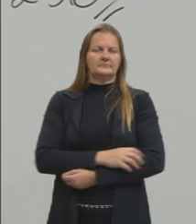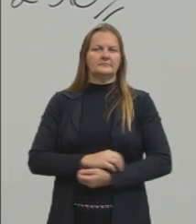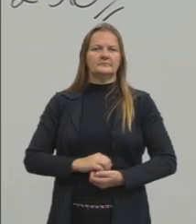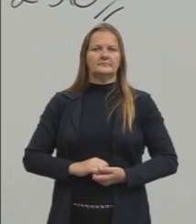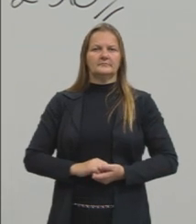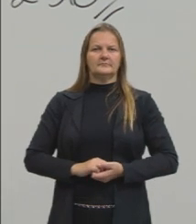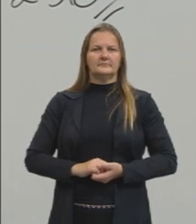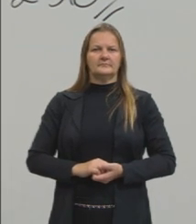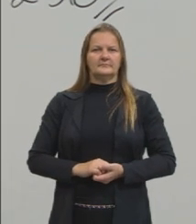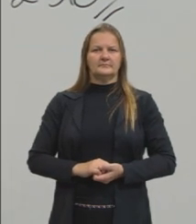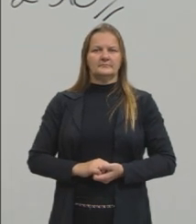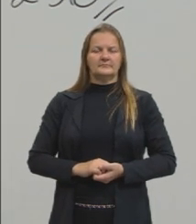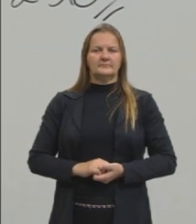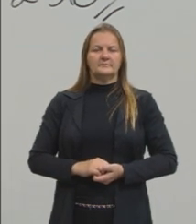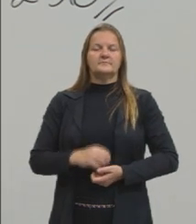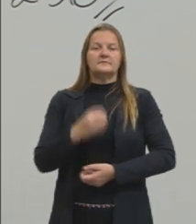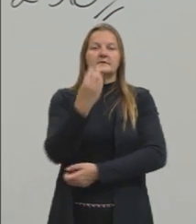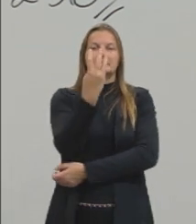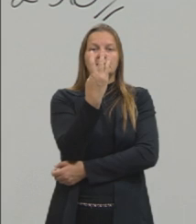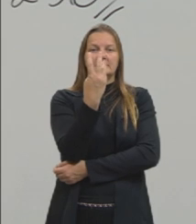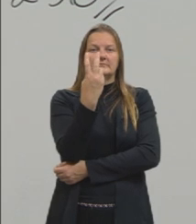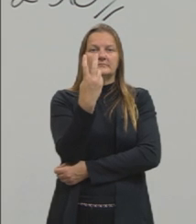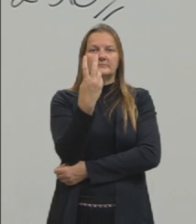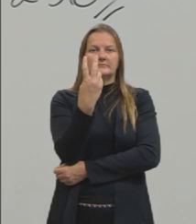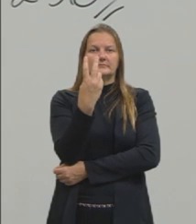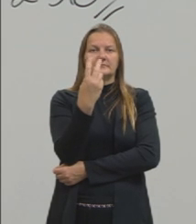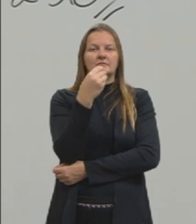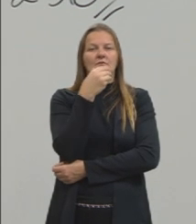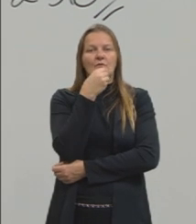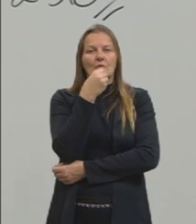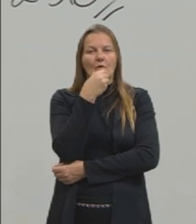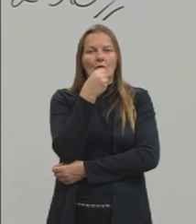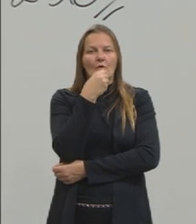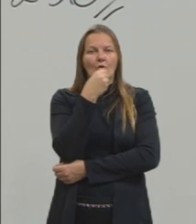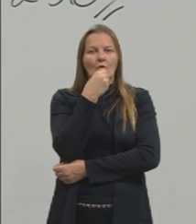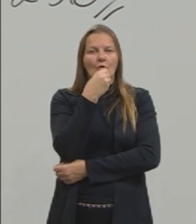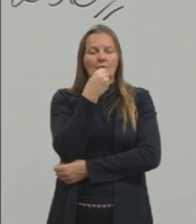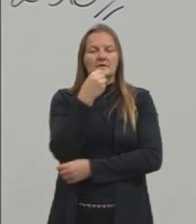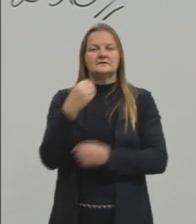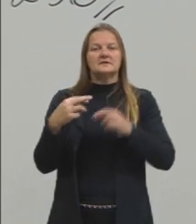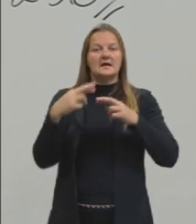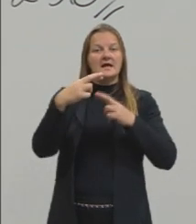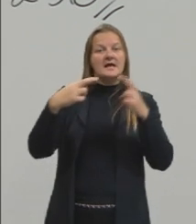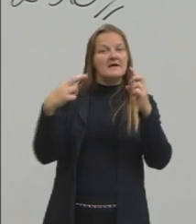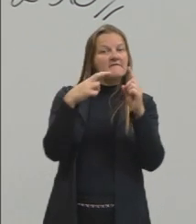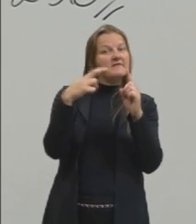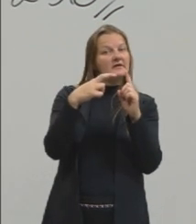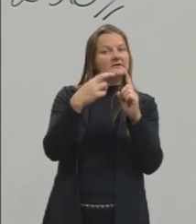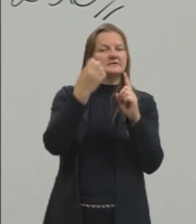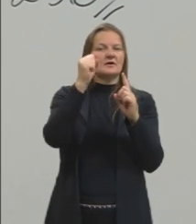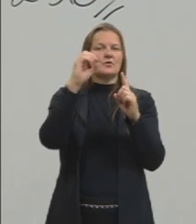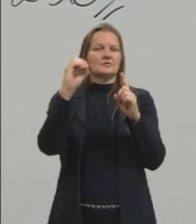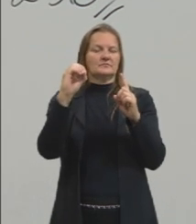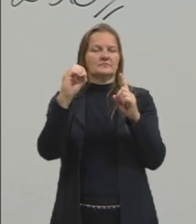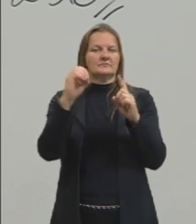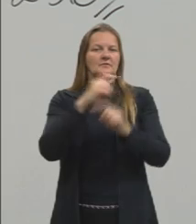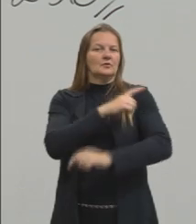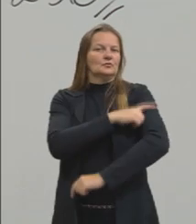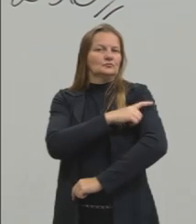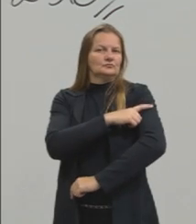homens que estão na primeira série importante a relação 32 dos 80 estão na primeira sérico